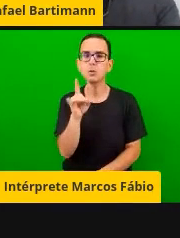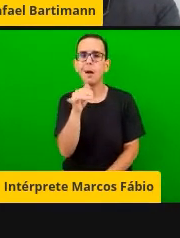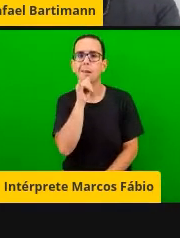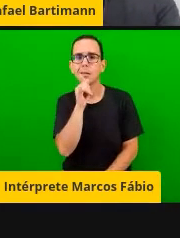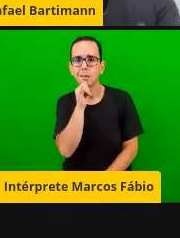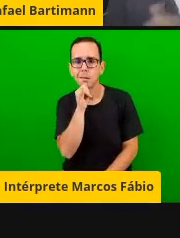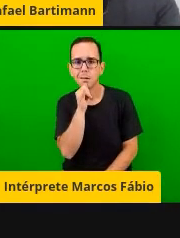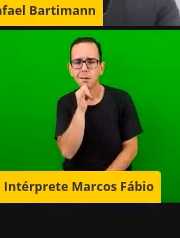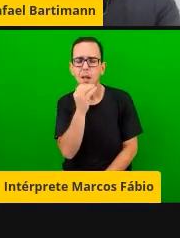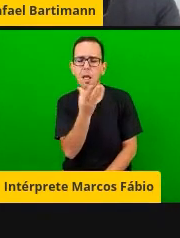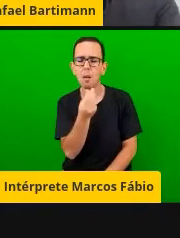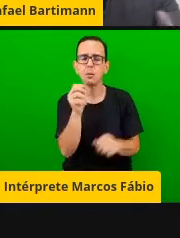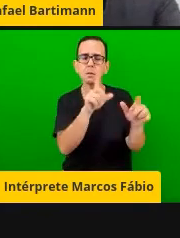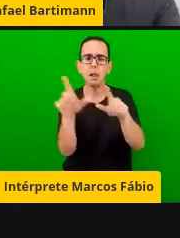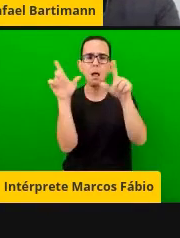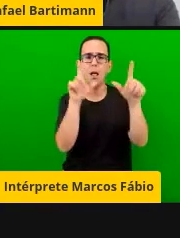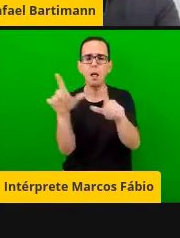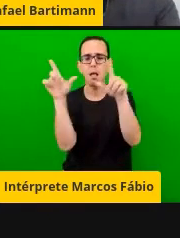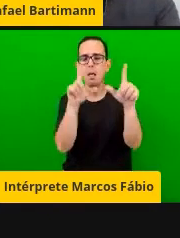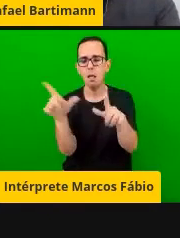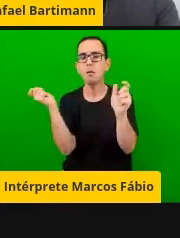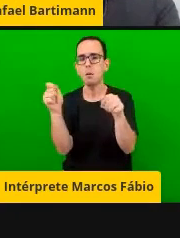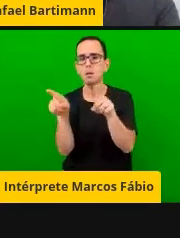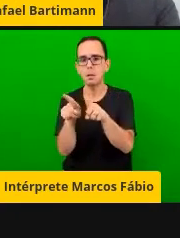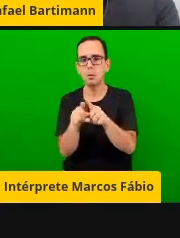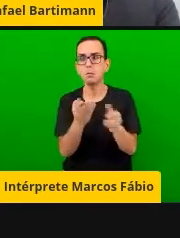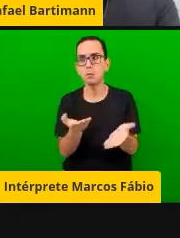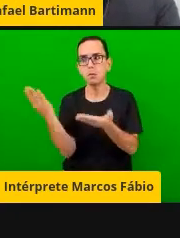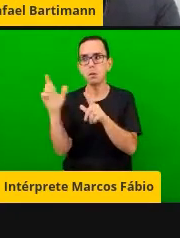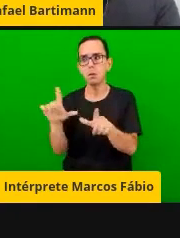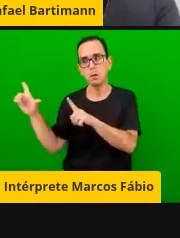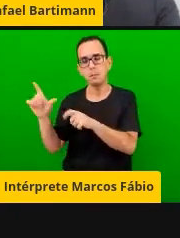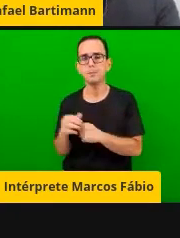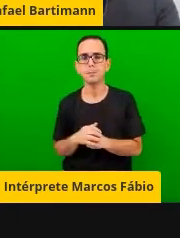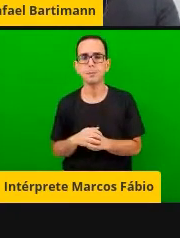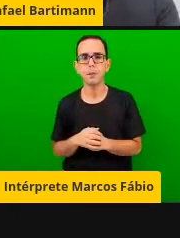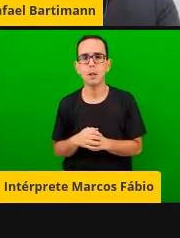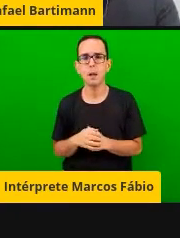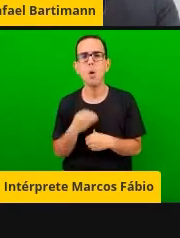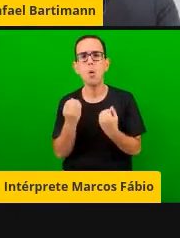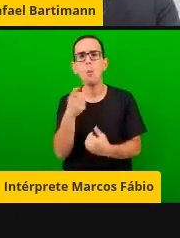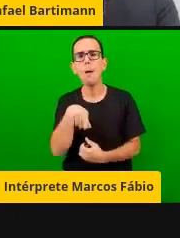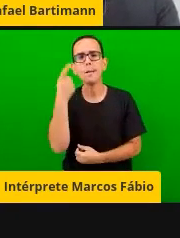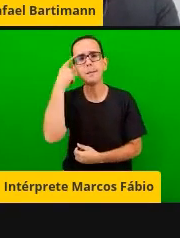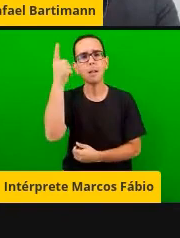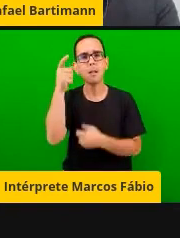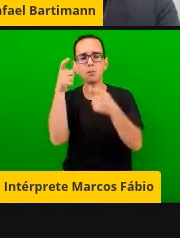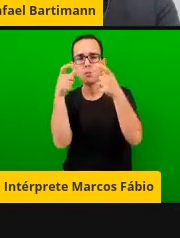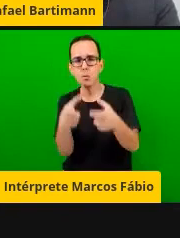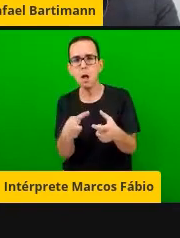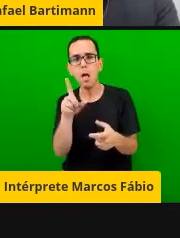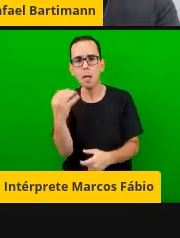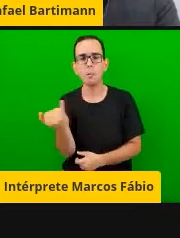tantos slides aí, entre tantos exemplos que a gente pode seguir, pode trocar o slide, fazendo favor, de como essa estratégia territorial era importante